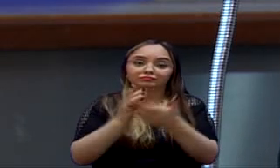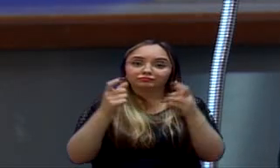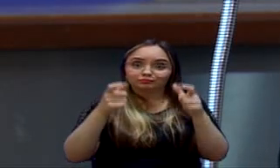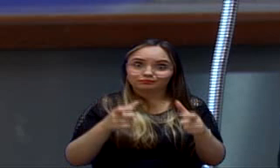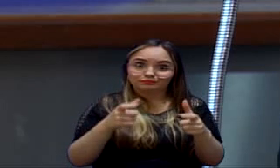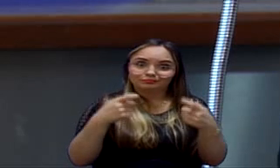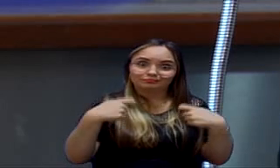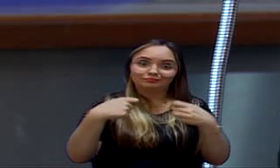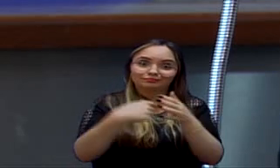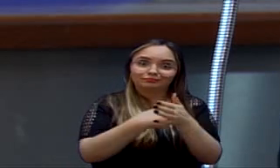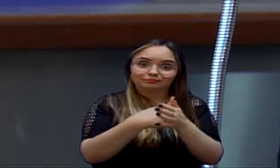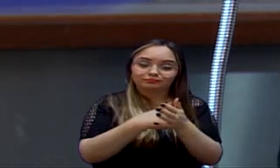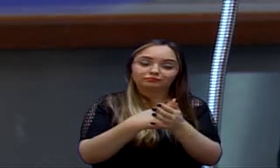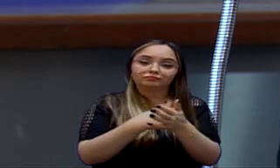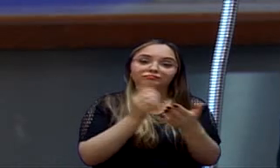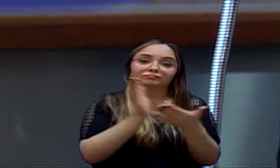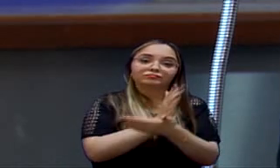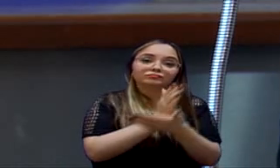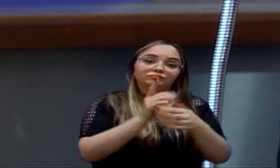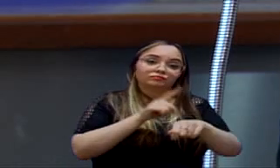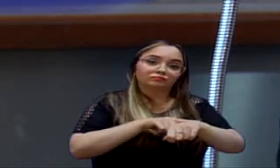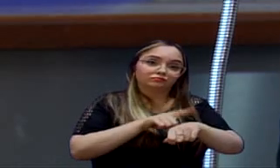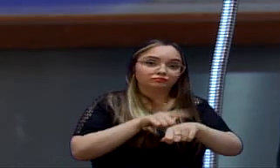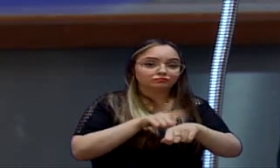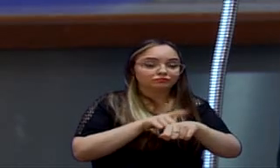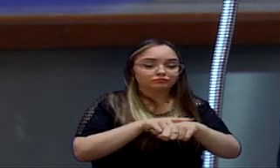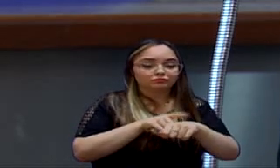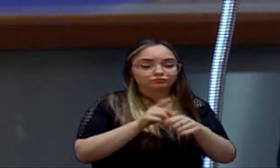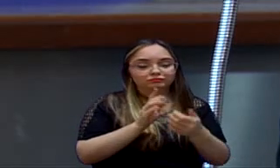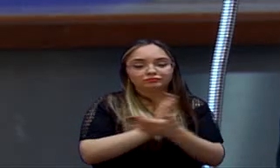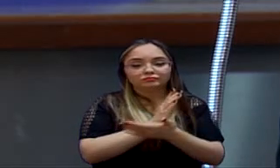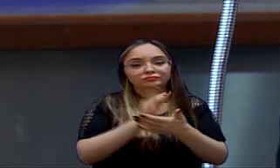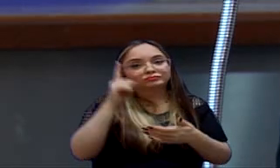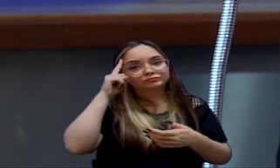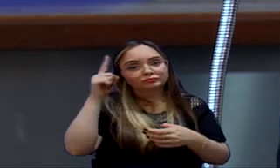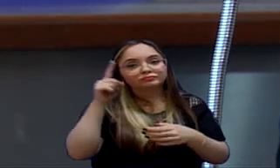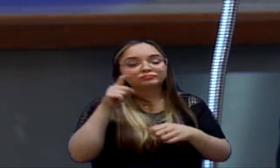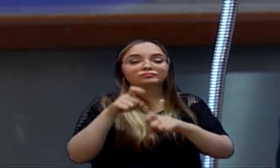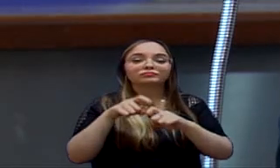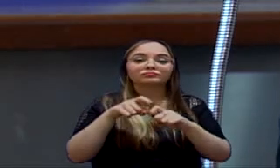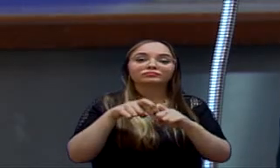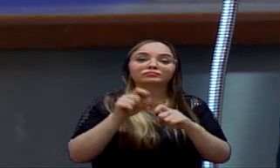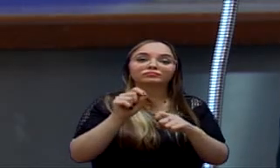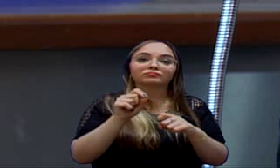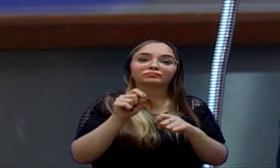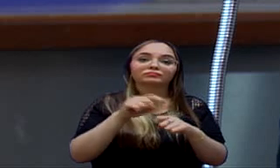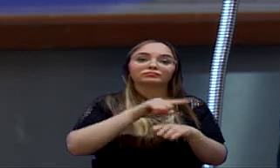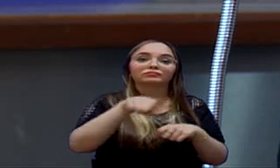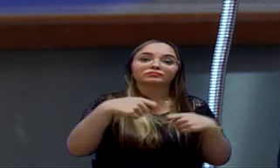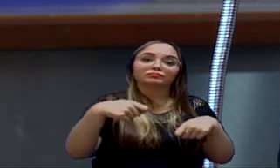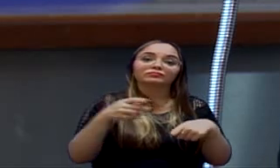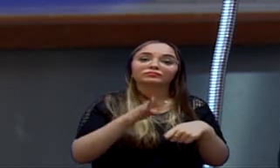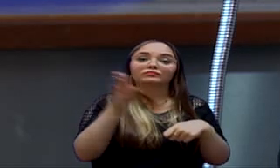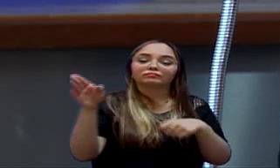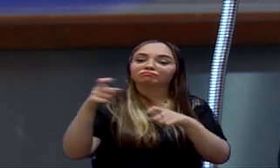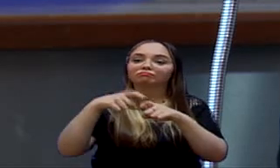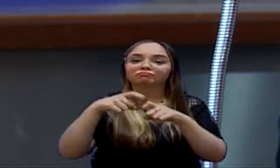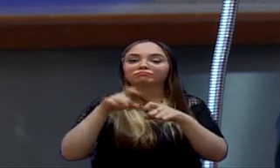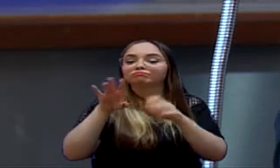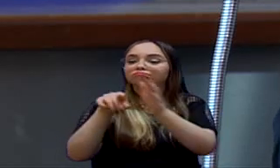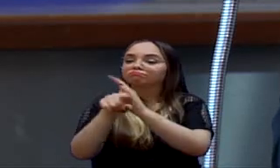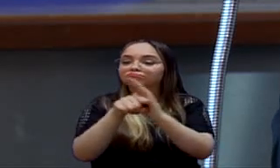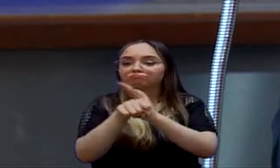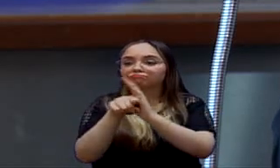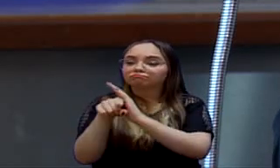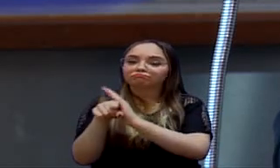procedimentos a gente alguns dos horários alguns dos dias desses médicos são necessários para que ele faça análise médica então